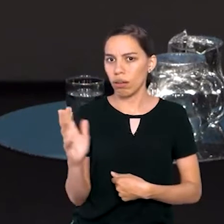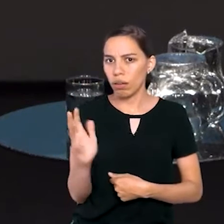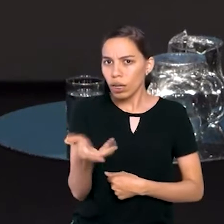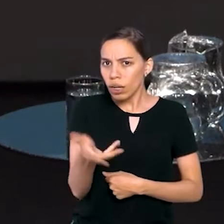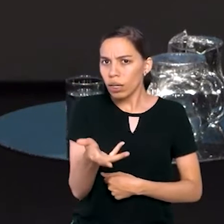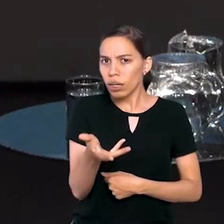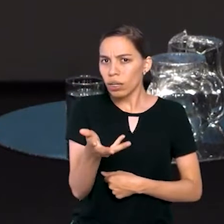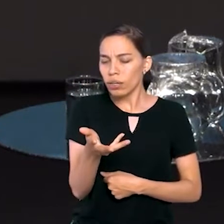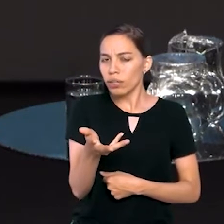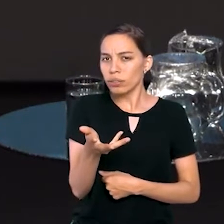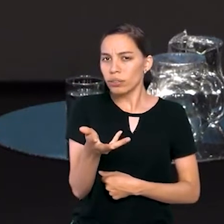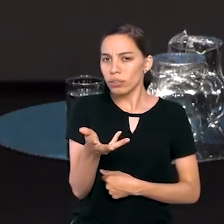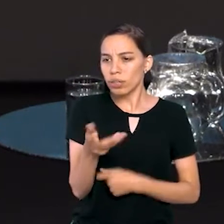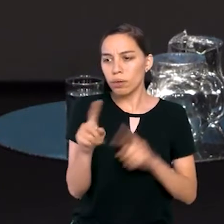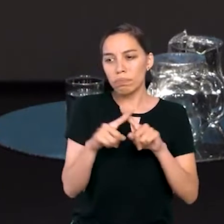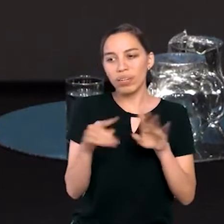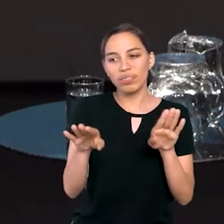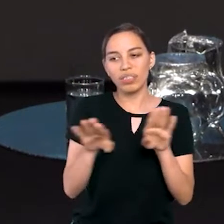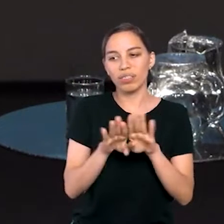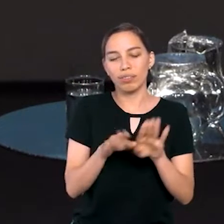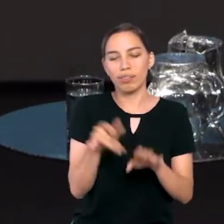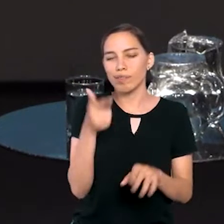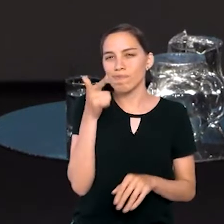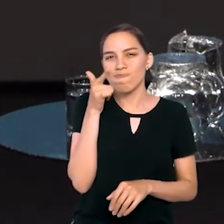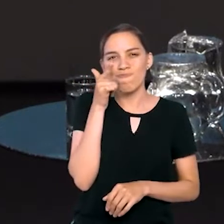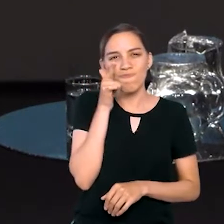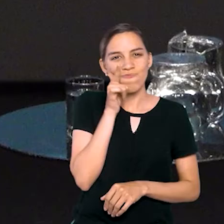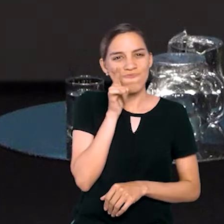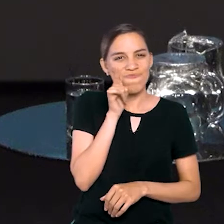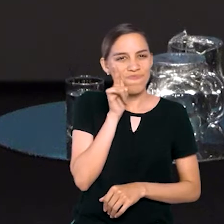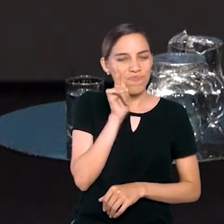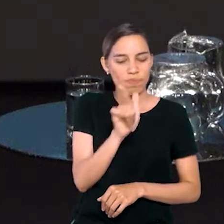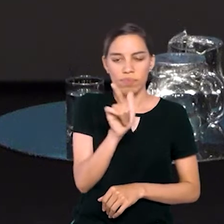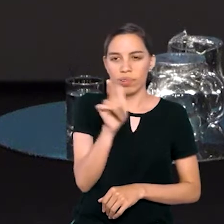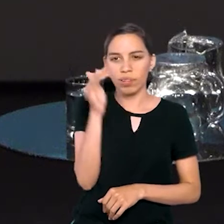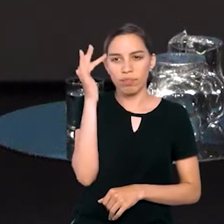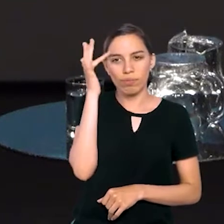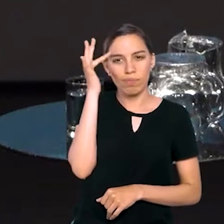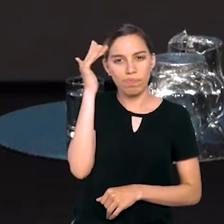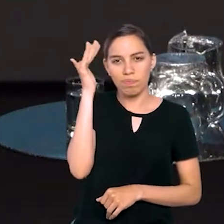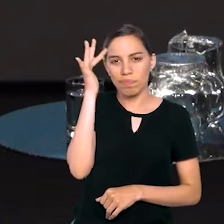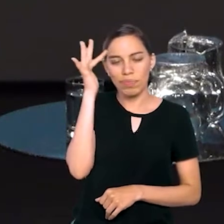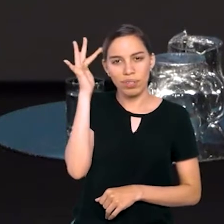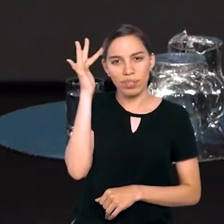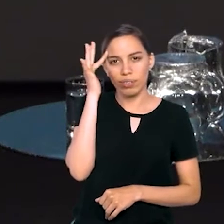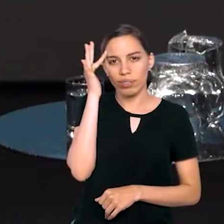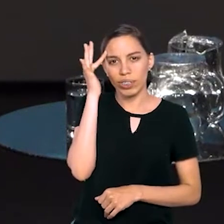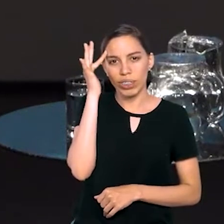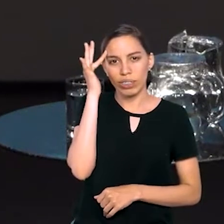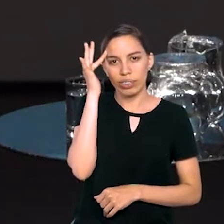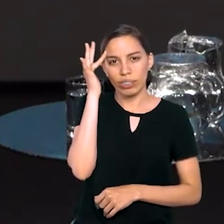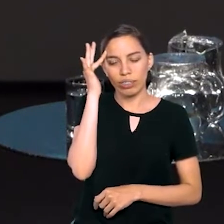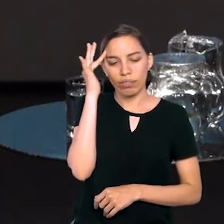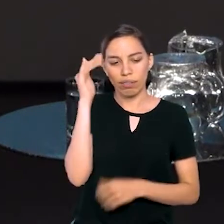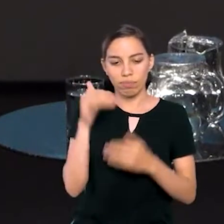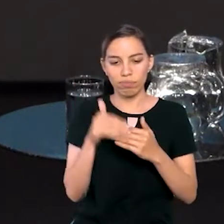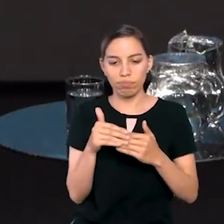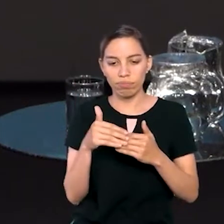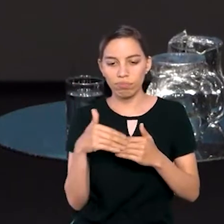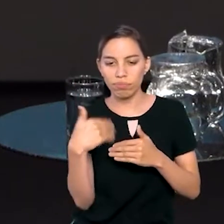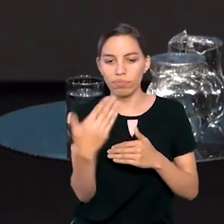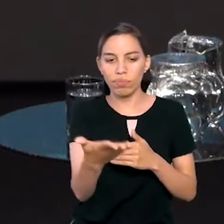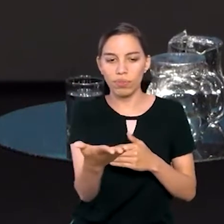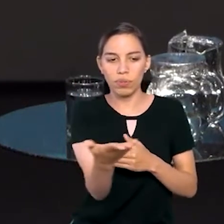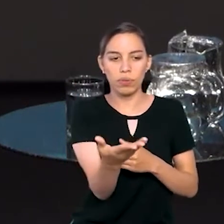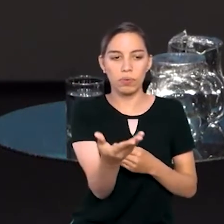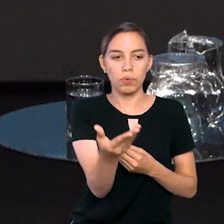e, ao mesmo tempo, não consegue imaginar um pouquinho além desse momento